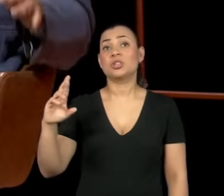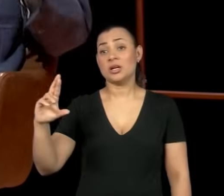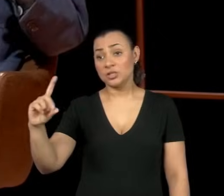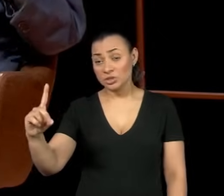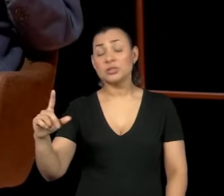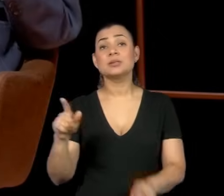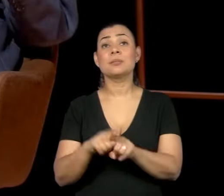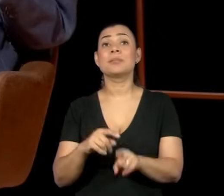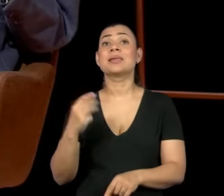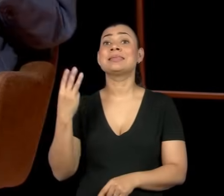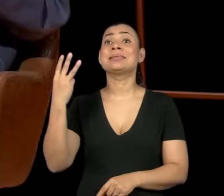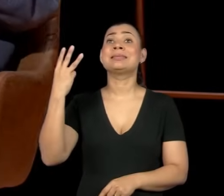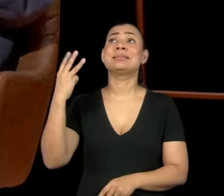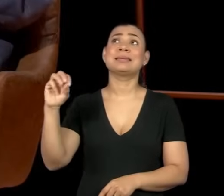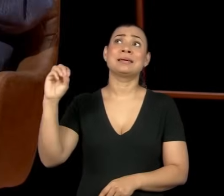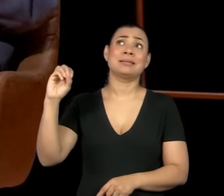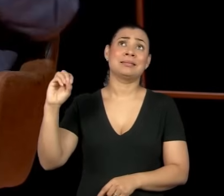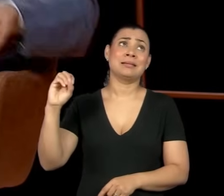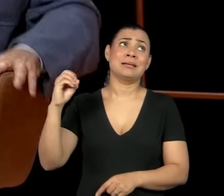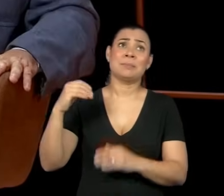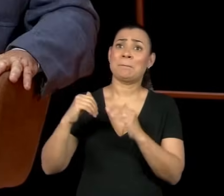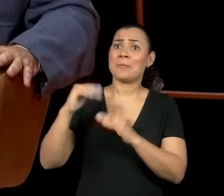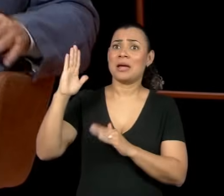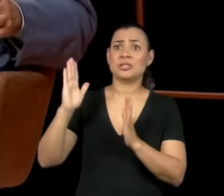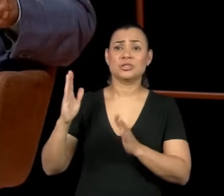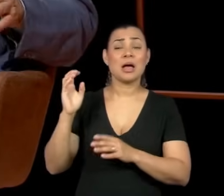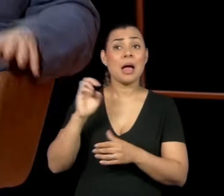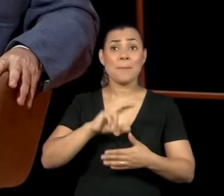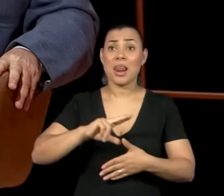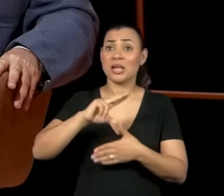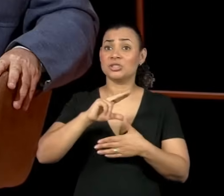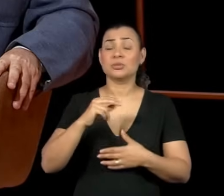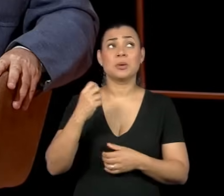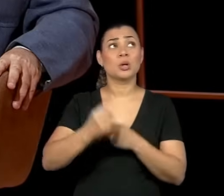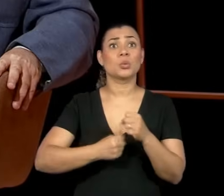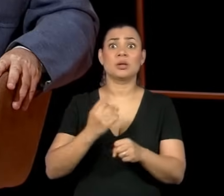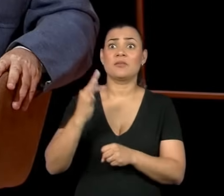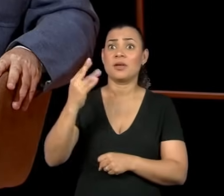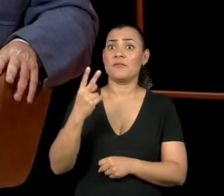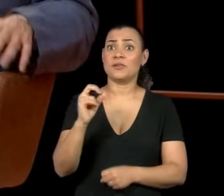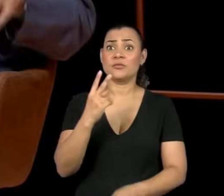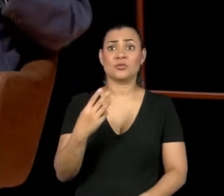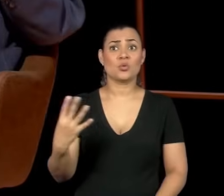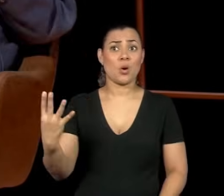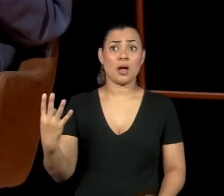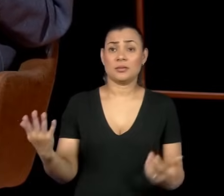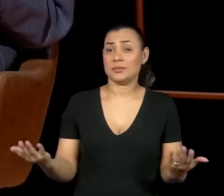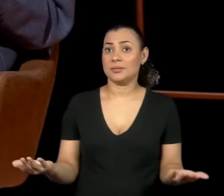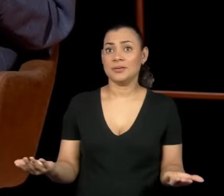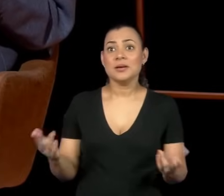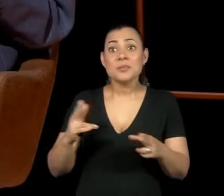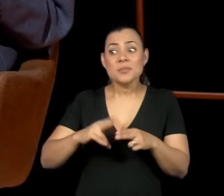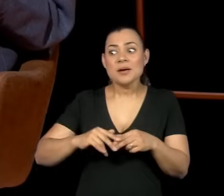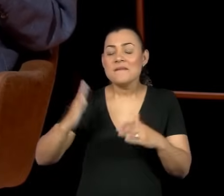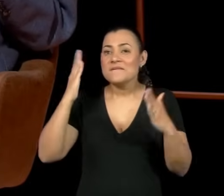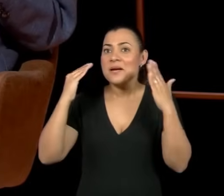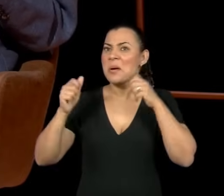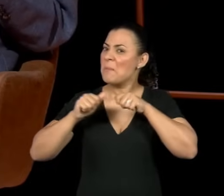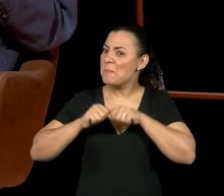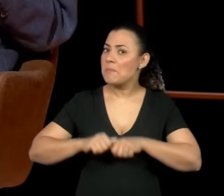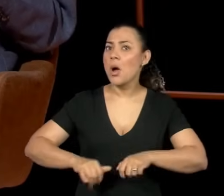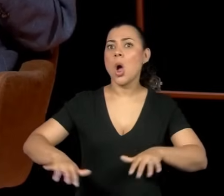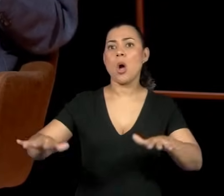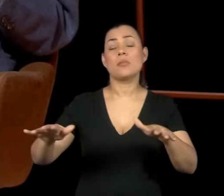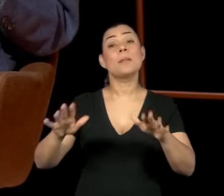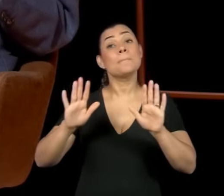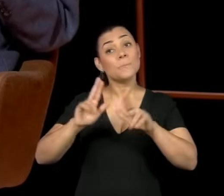30ª temporada na América Latina o ano que vem, em 2024. Então,